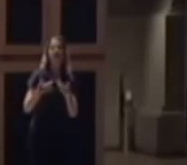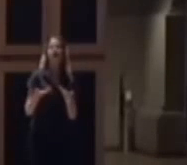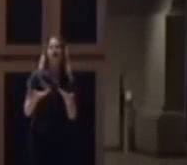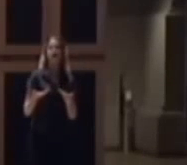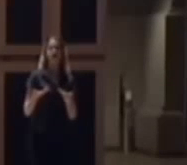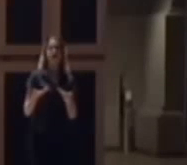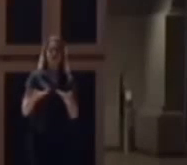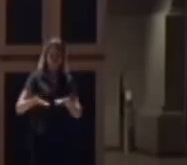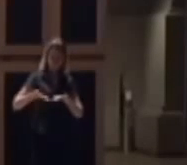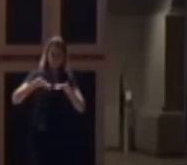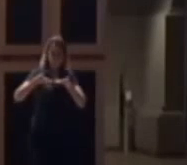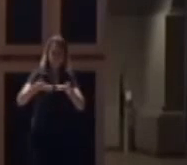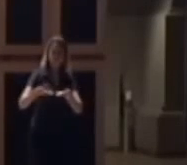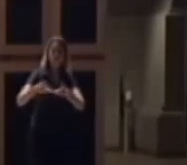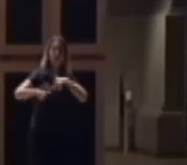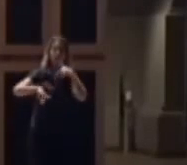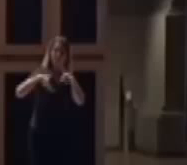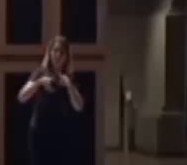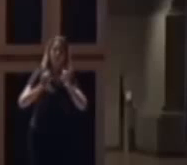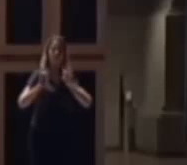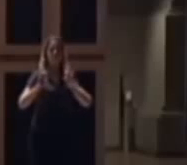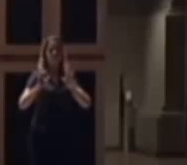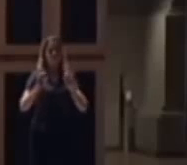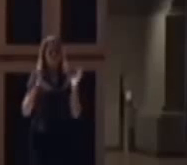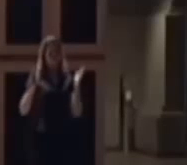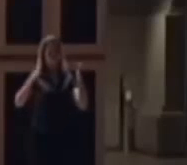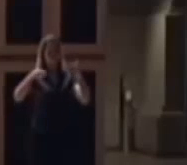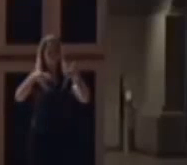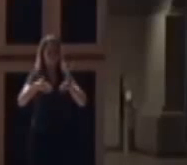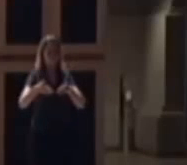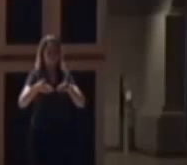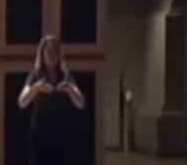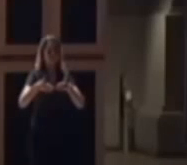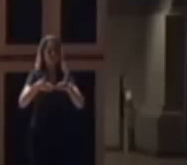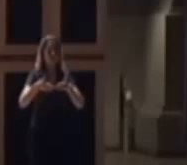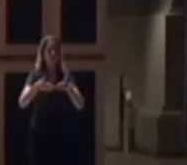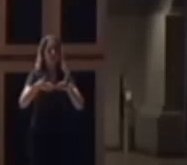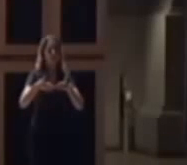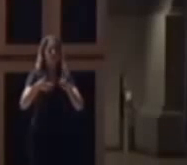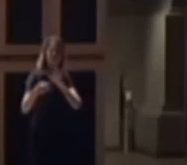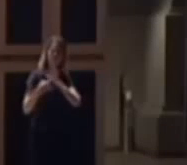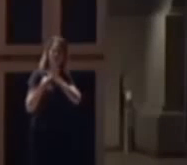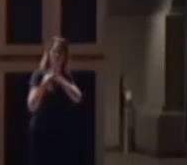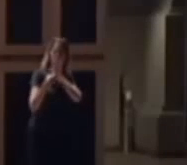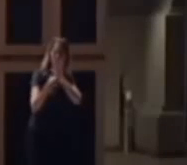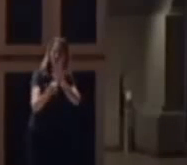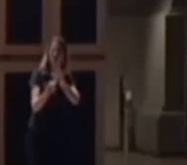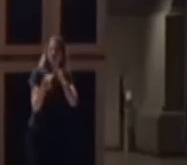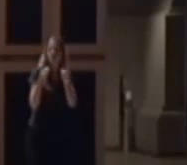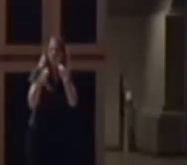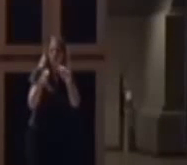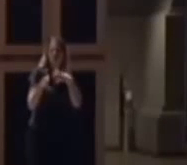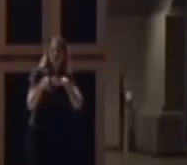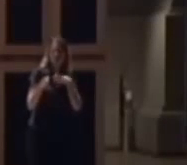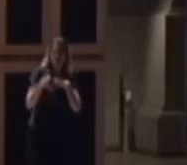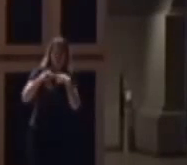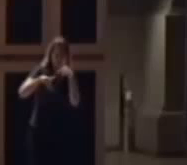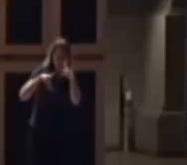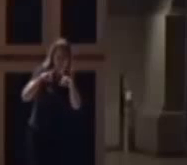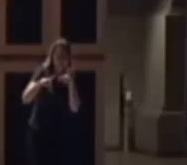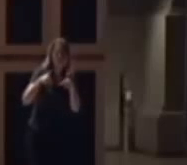que gera uma demanda muito especializada do ponto de vista de modelos, de formas de atuação, para que a gente